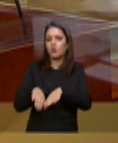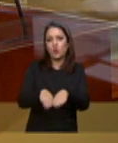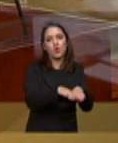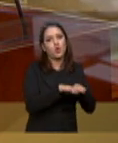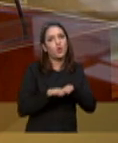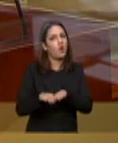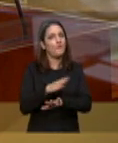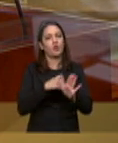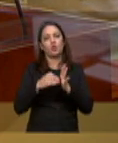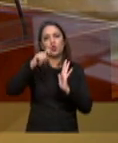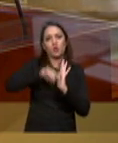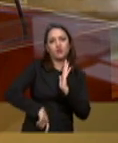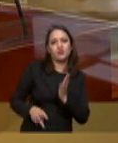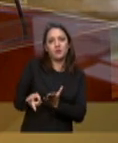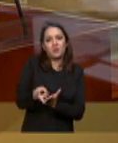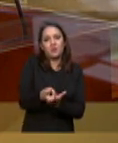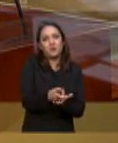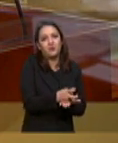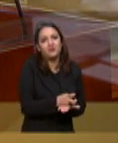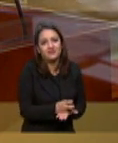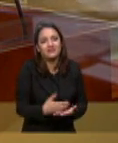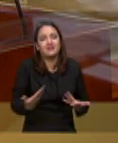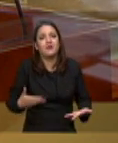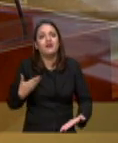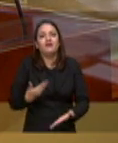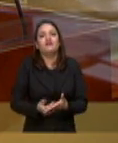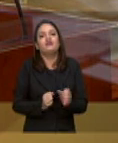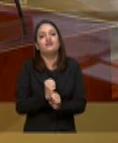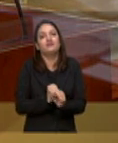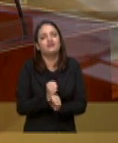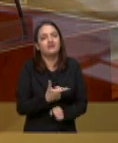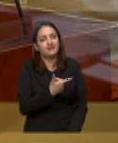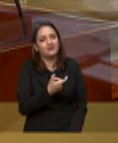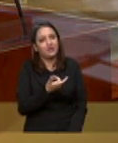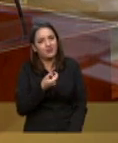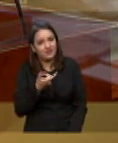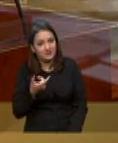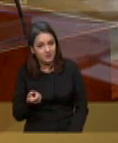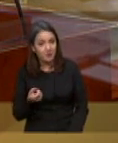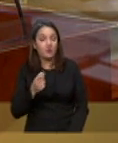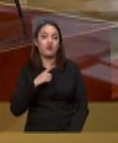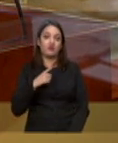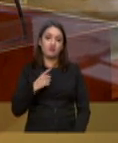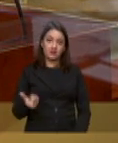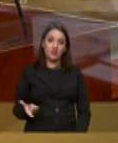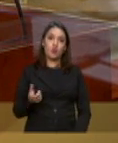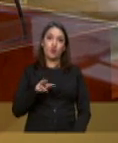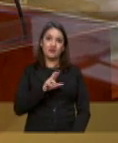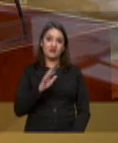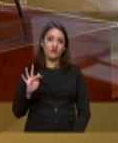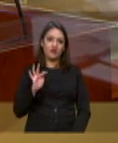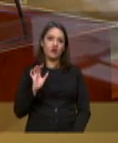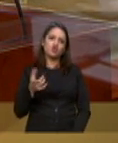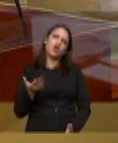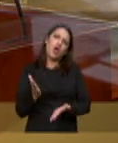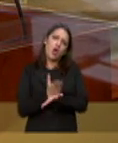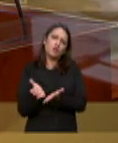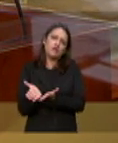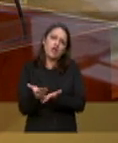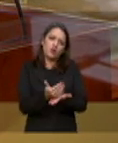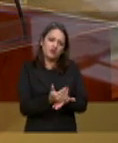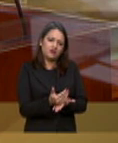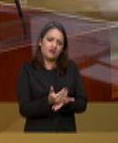tributos federais. Por quê? Até meados dos anos 2000, a Receita Federal apenas arrecadava alguns tributos federais, com